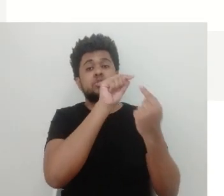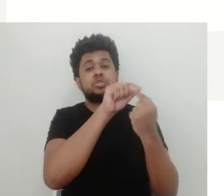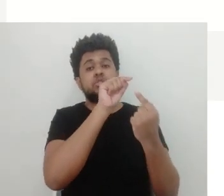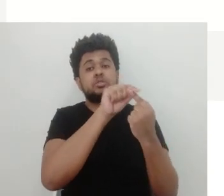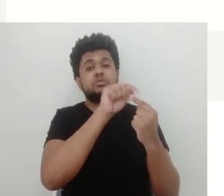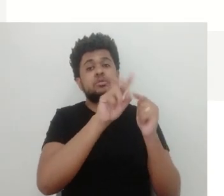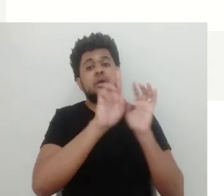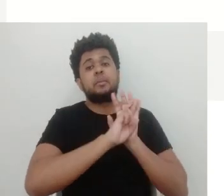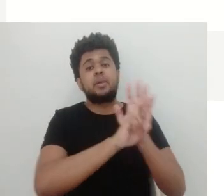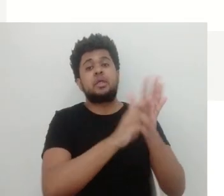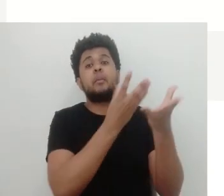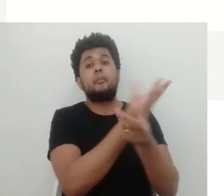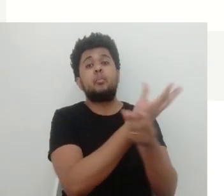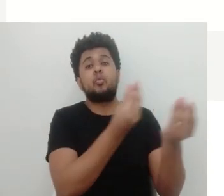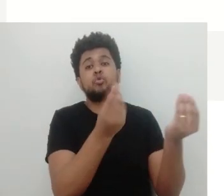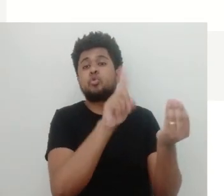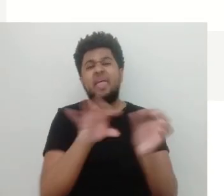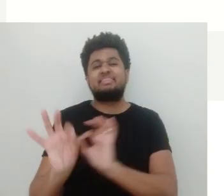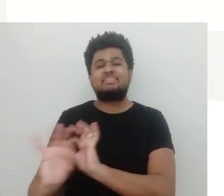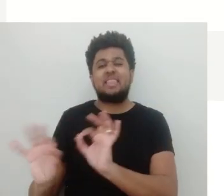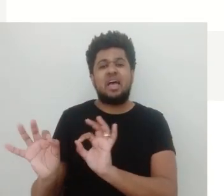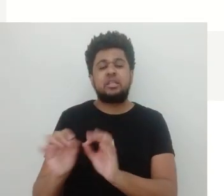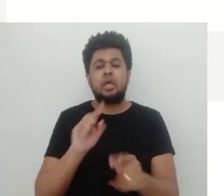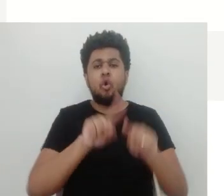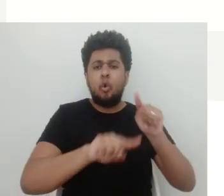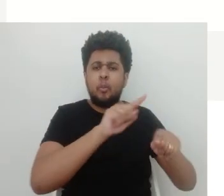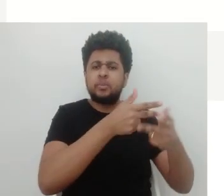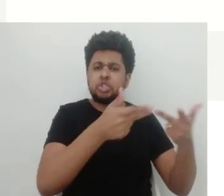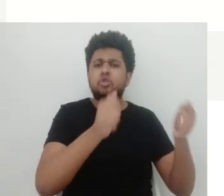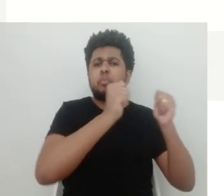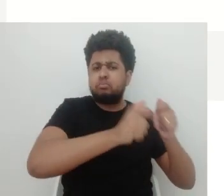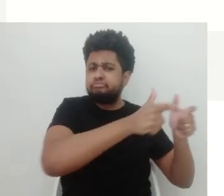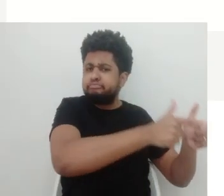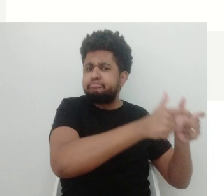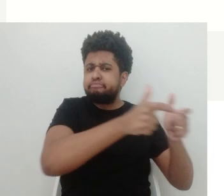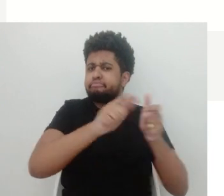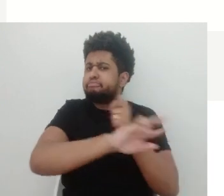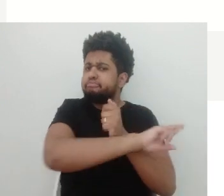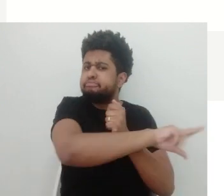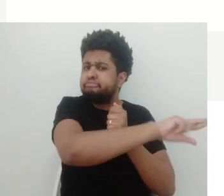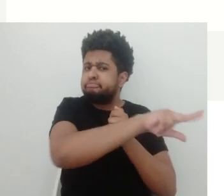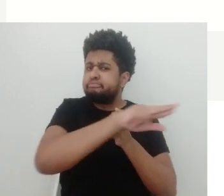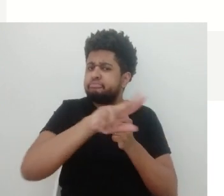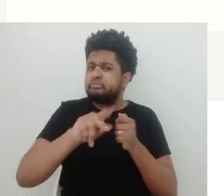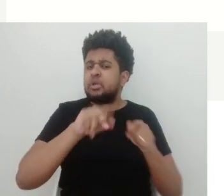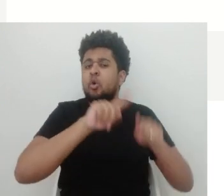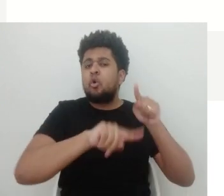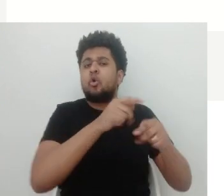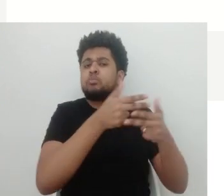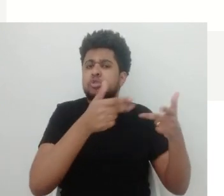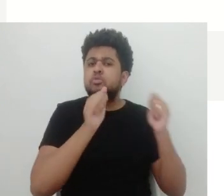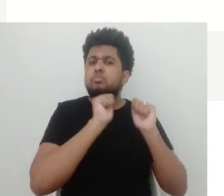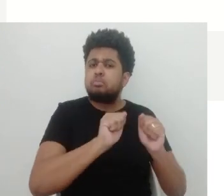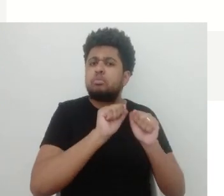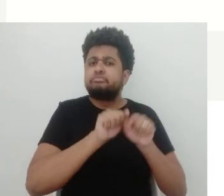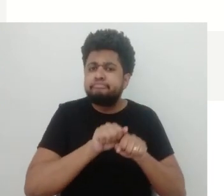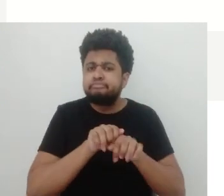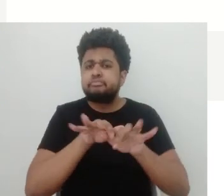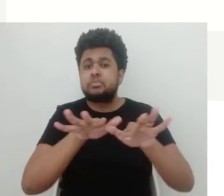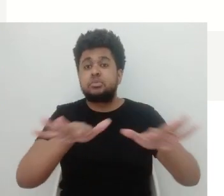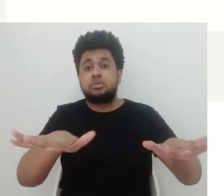não pertencer a ninguém, me parece que uma coisa abandonada na rua, o primeiro que passa, pega e leva para casa. E não é nessa